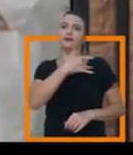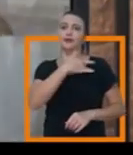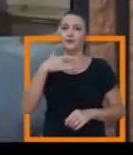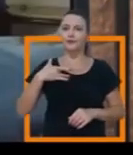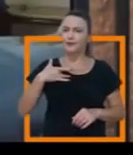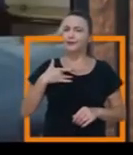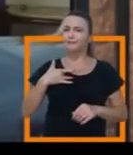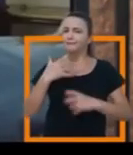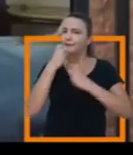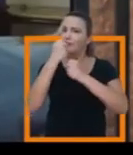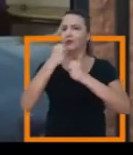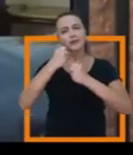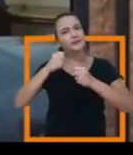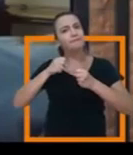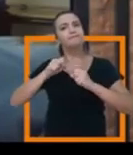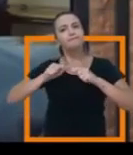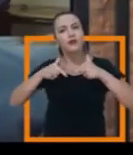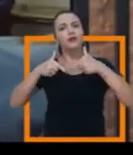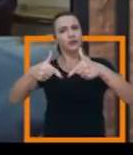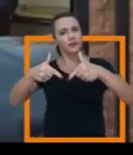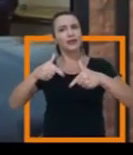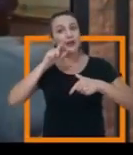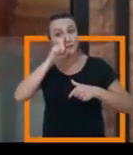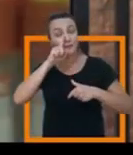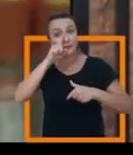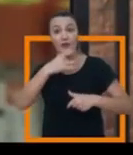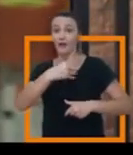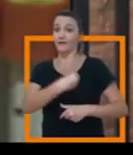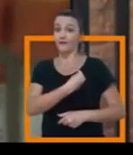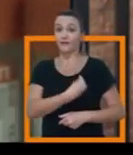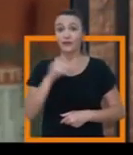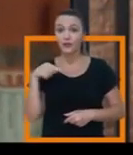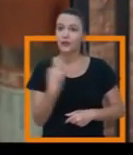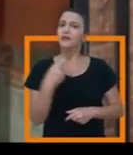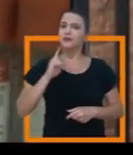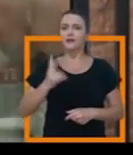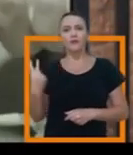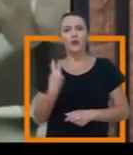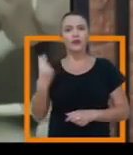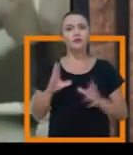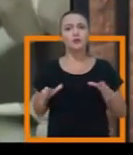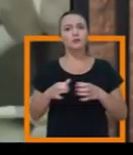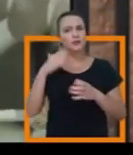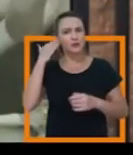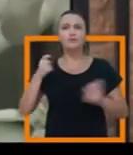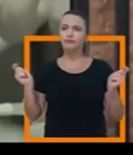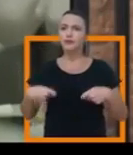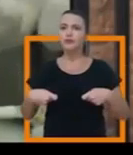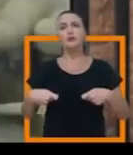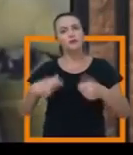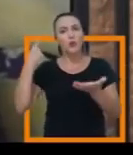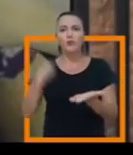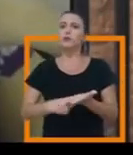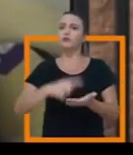servidores da saúde, os verdadeiros heróis da luta, que arriscaram e continuam arriscando suas vidas por nós. Sempre valorizei a